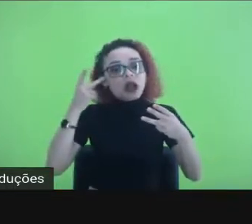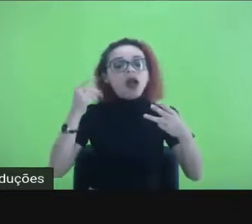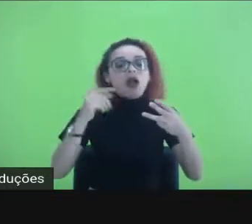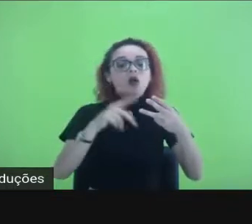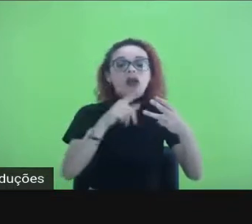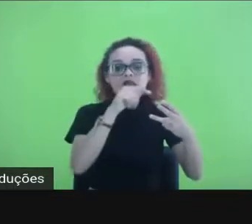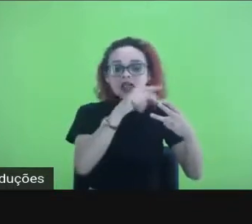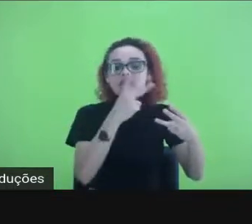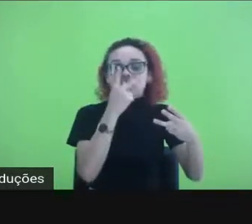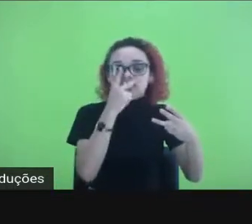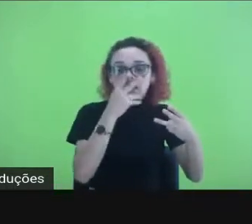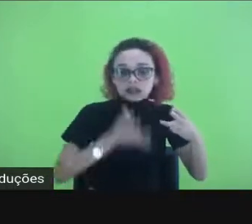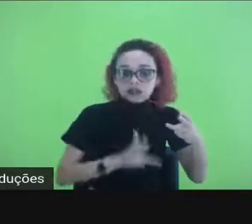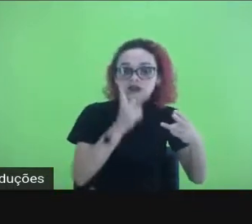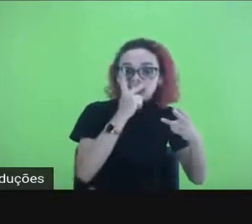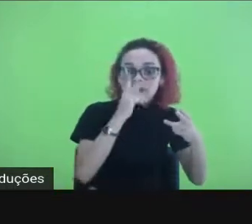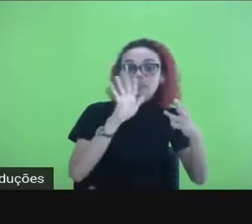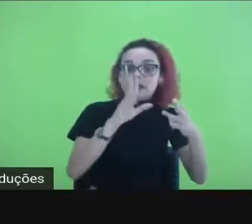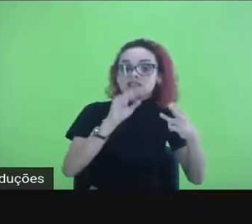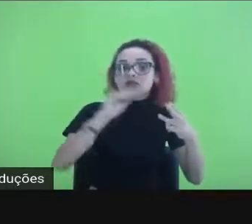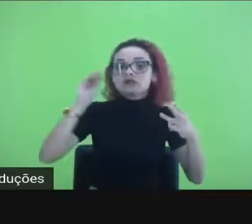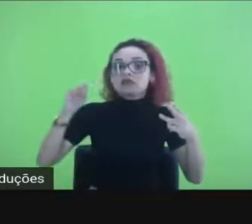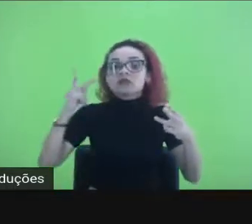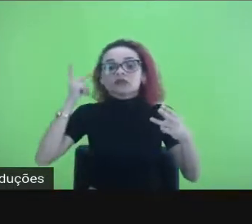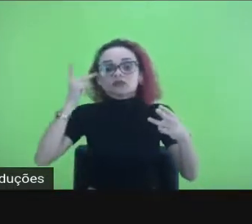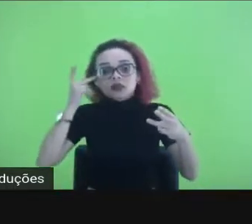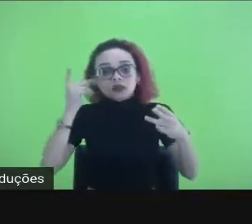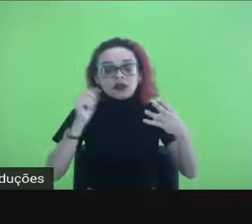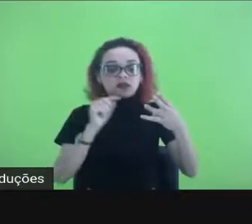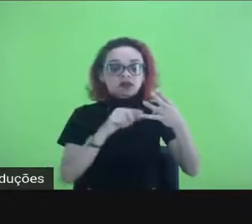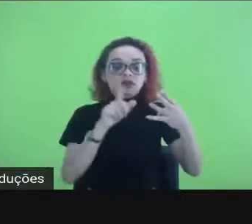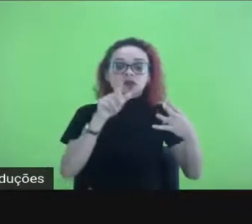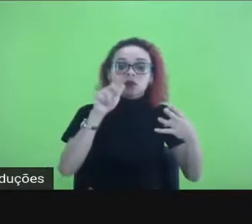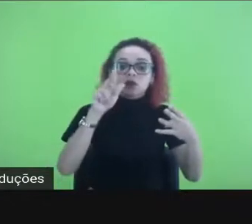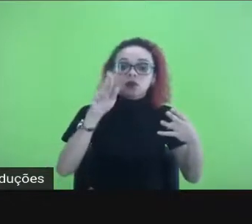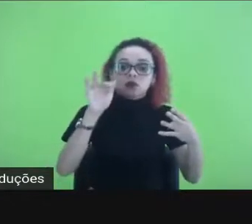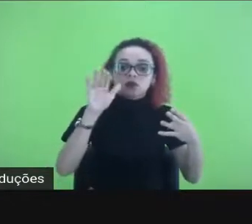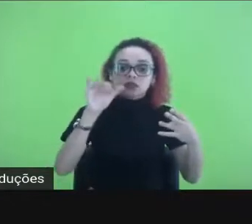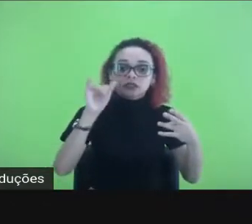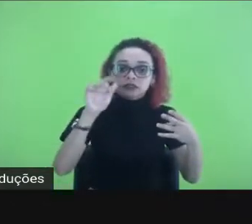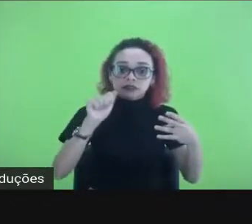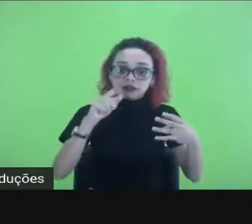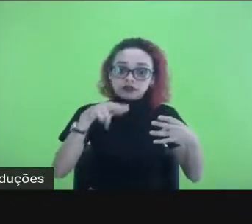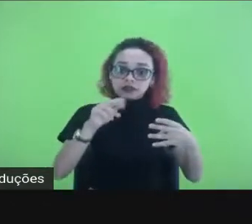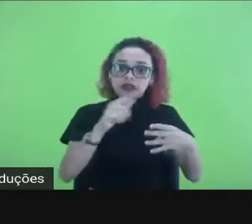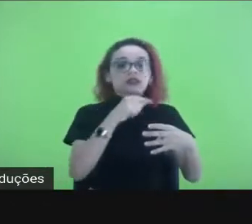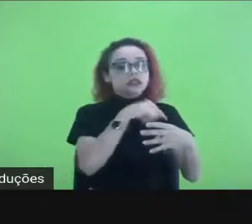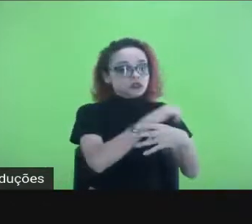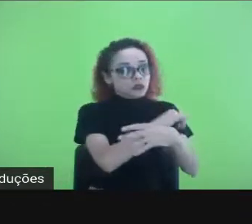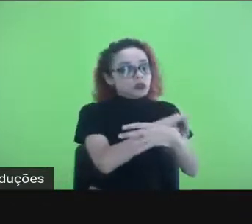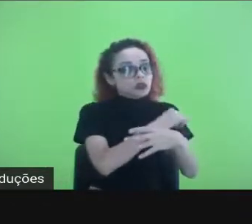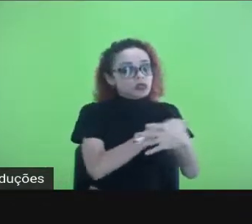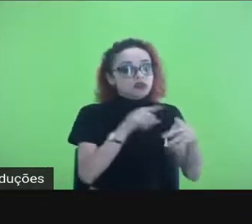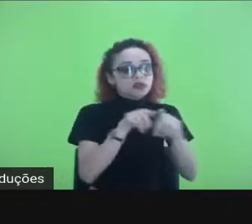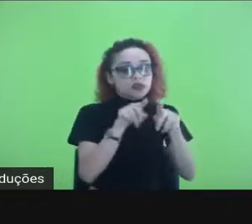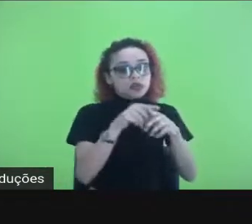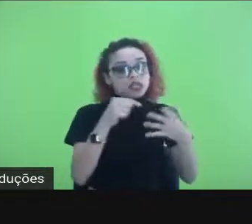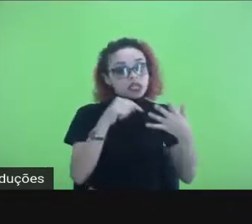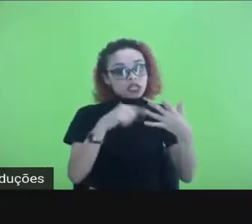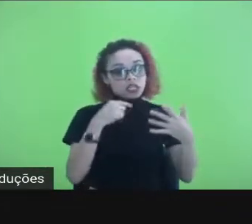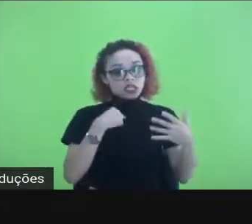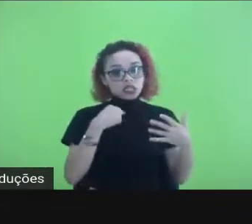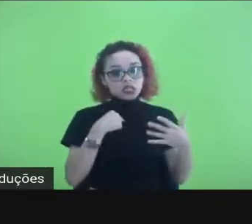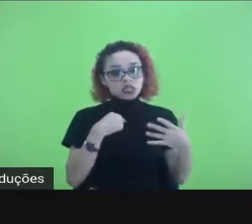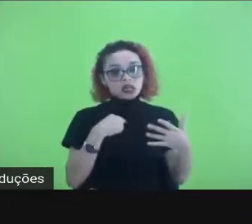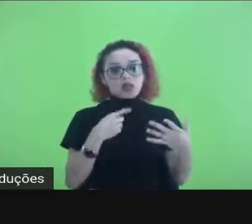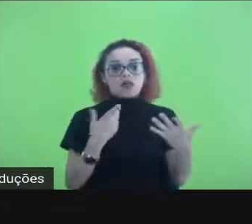Paulo, a Luciana Mairink, que também está aqui no Rio de Janeiro, e eu, que sou a Emily. E aí, a